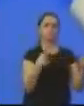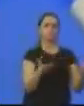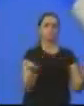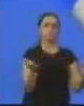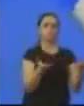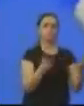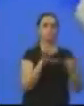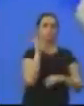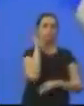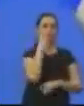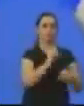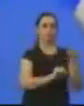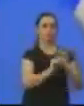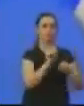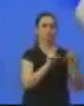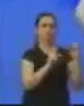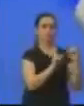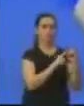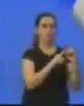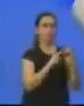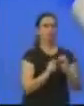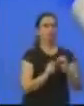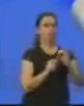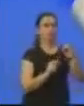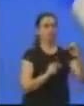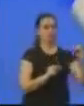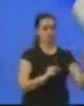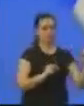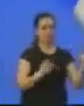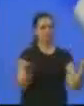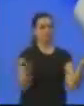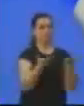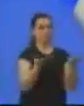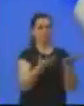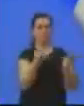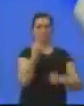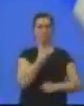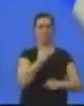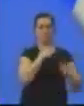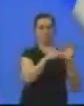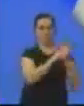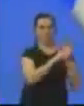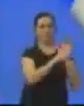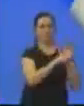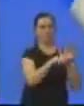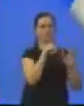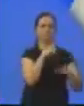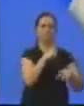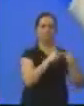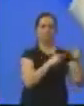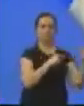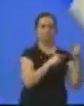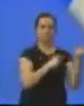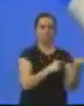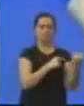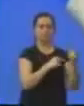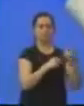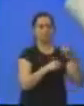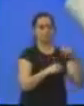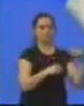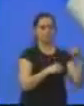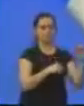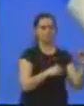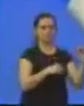que acontece quando eu vou para 0 pela esquerda. Agora são valores negativos. Então, começo lá no menos 1, depois menos